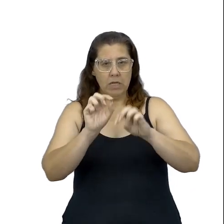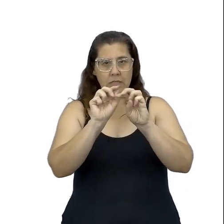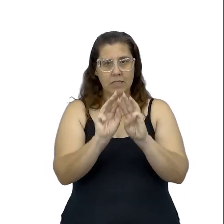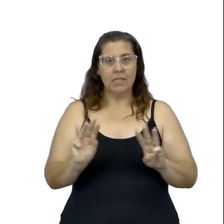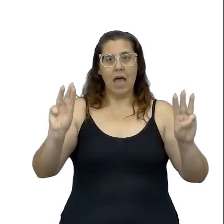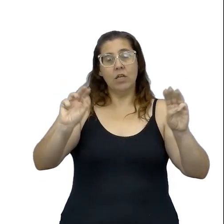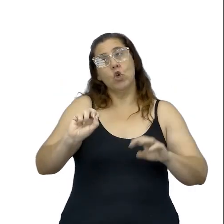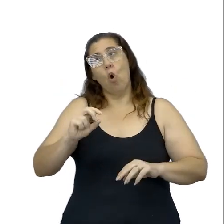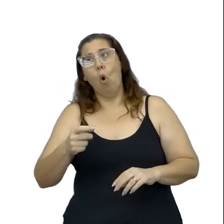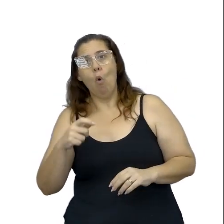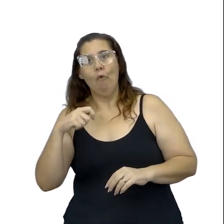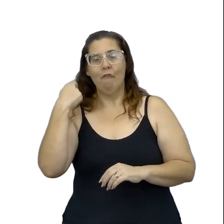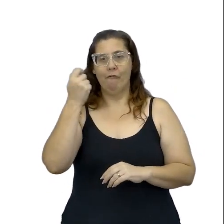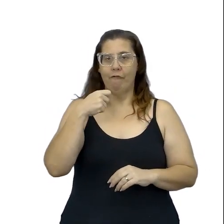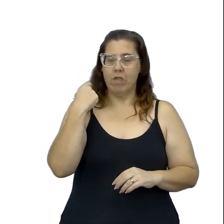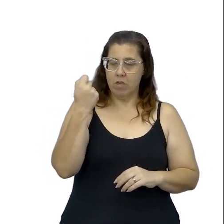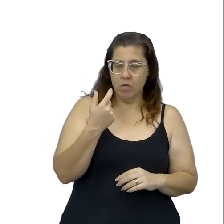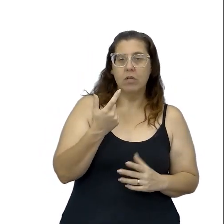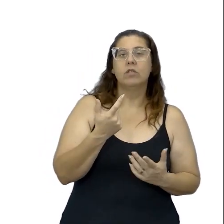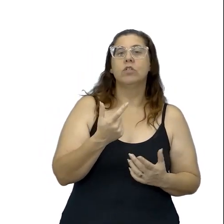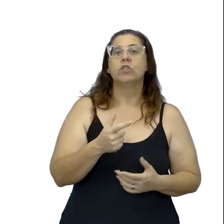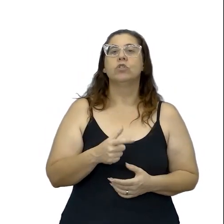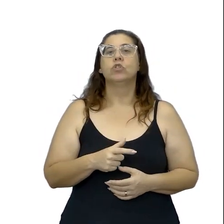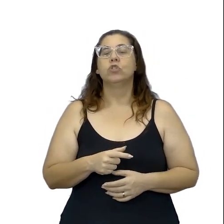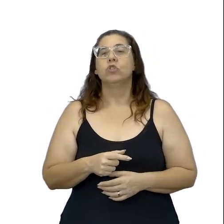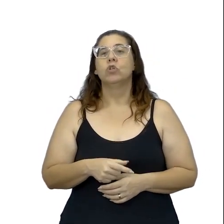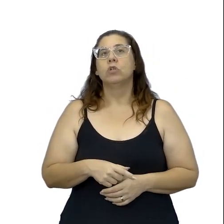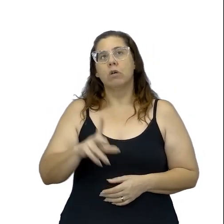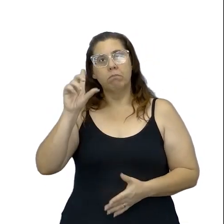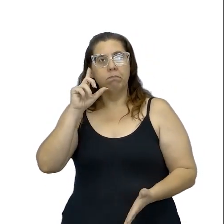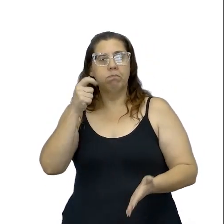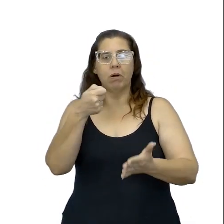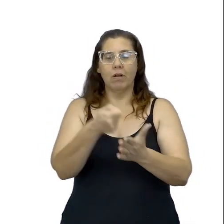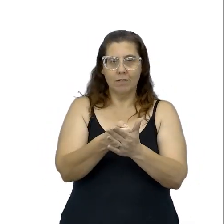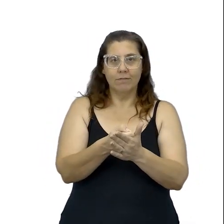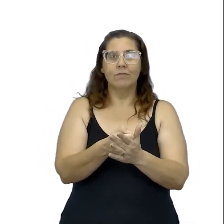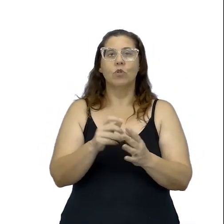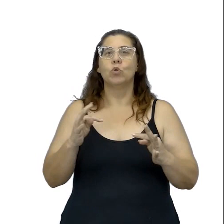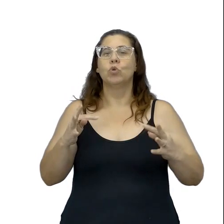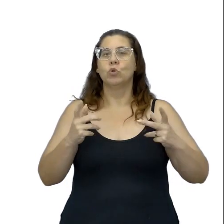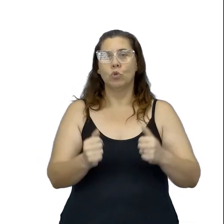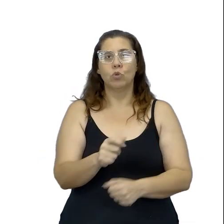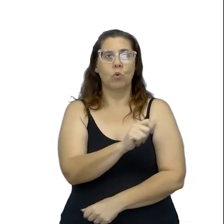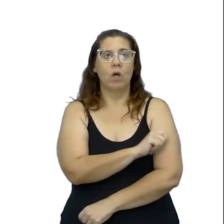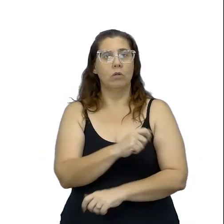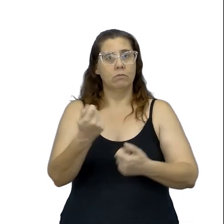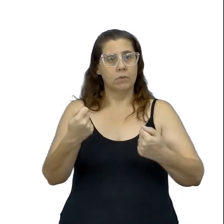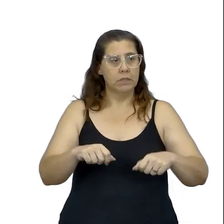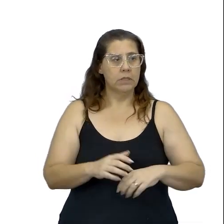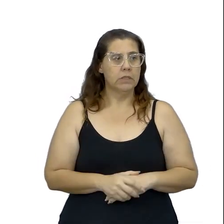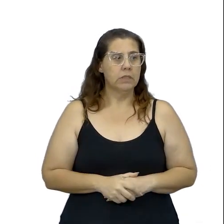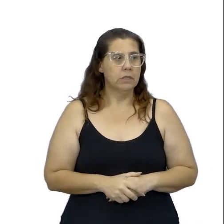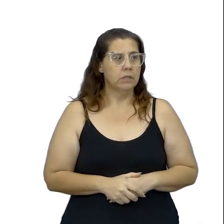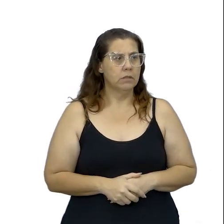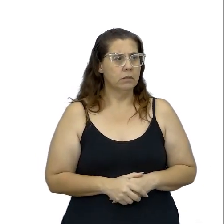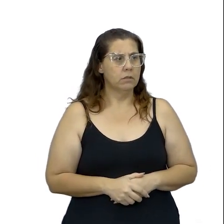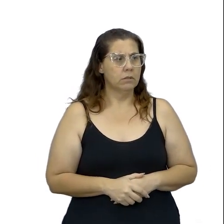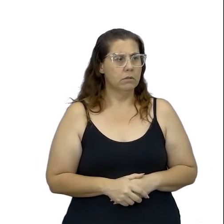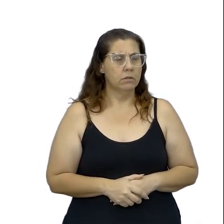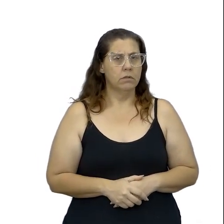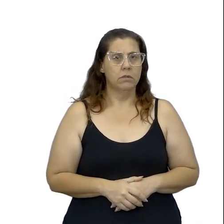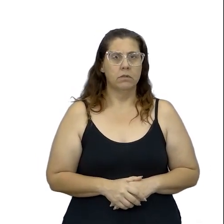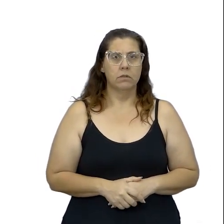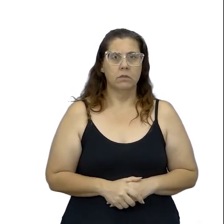mídias eletrônicas que atendam aos questionamentos que você pediu, né? Então, sites ou mídias confiáveis